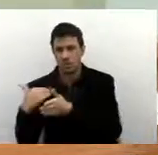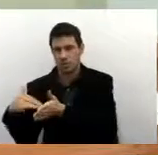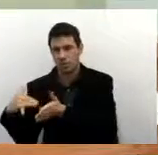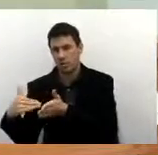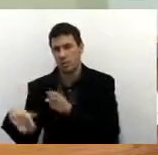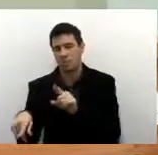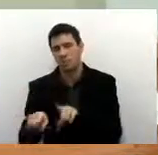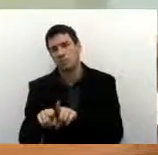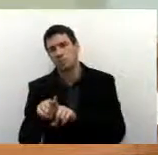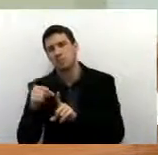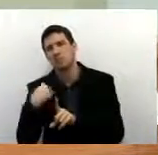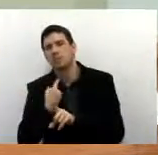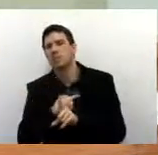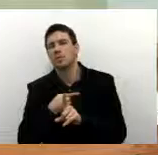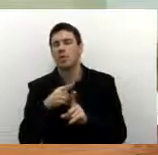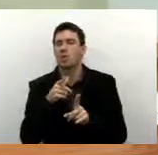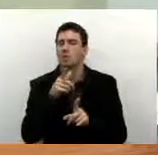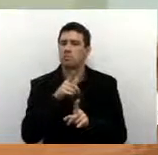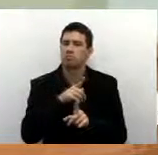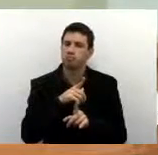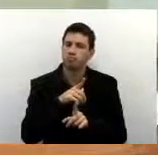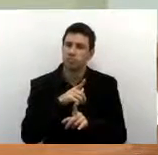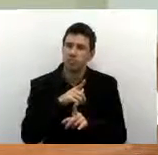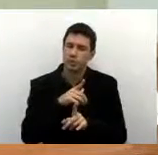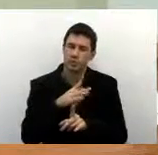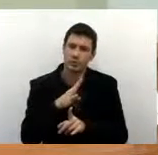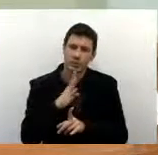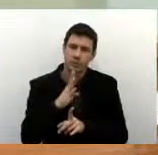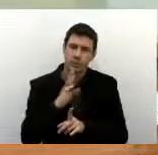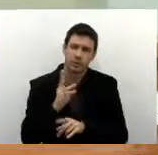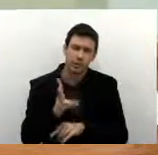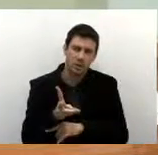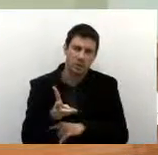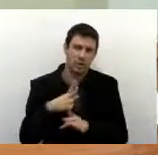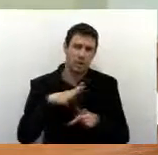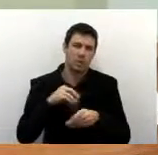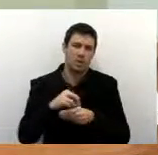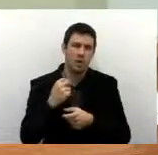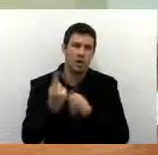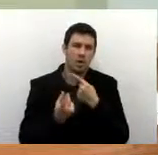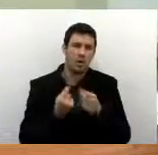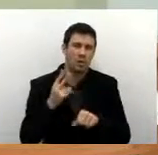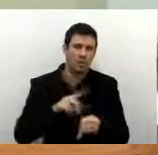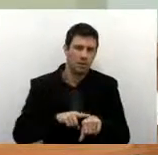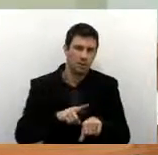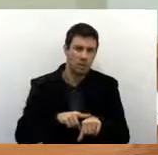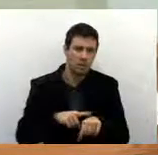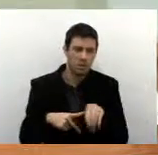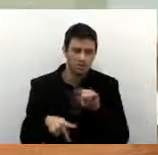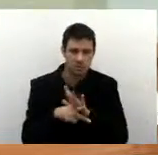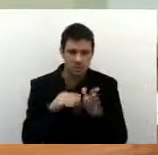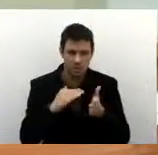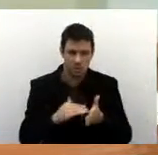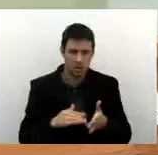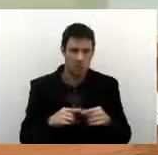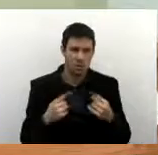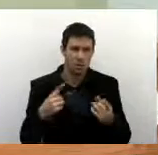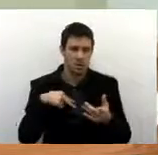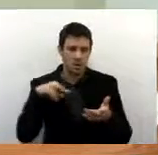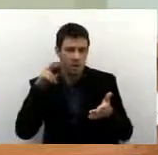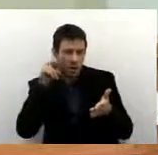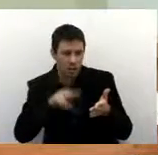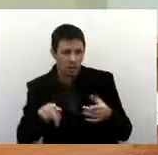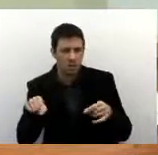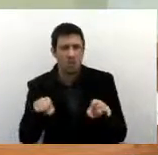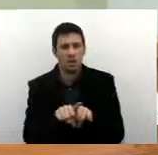né? Para pontuar certos momentos de crucial da secretaria. E vendo lá que a gente